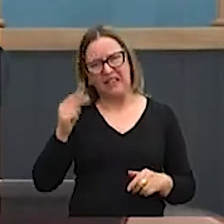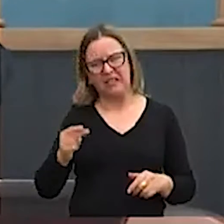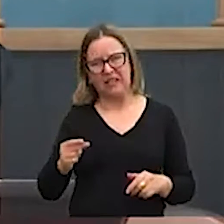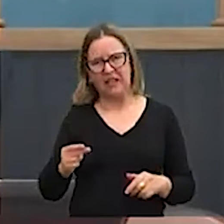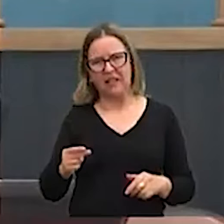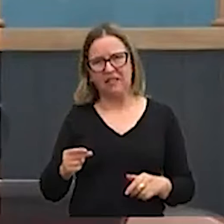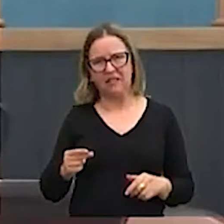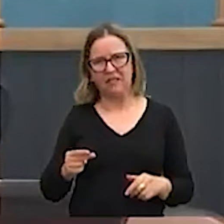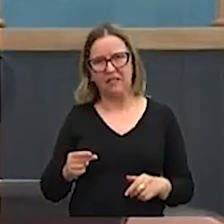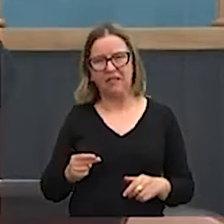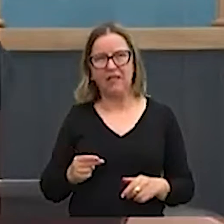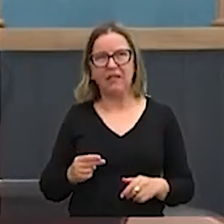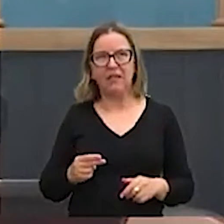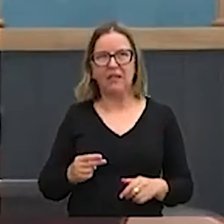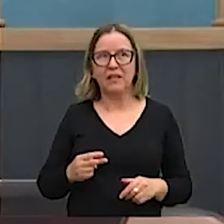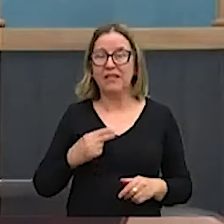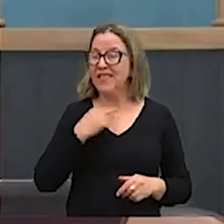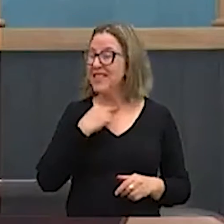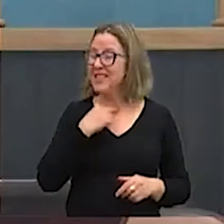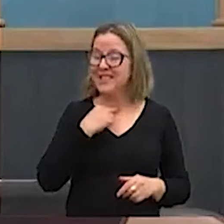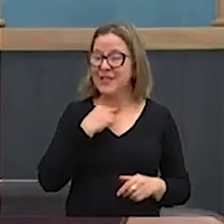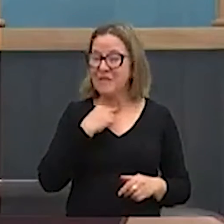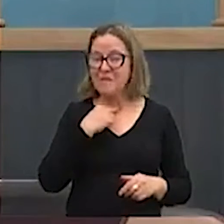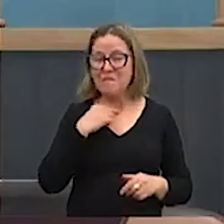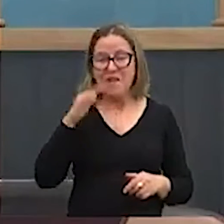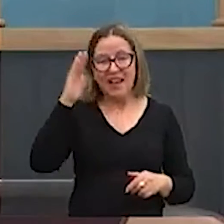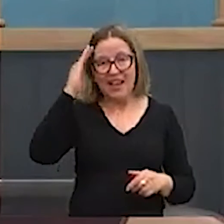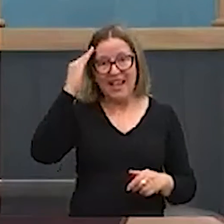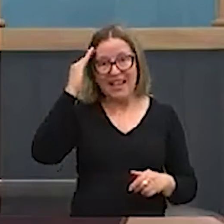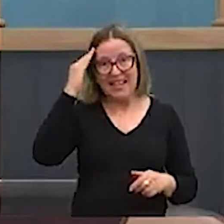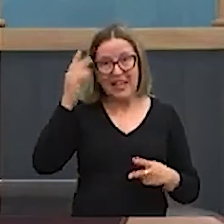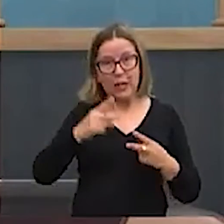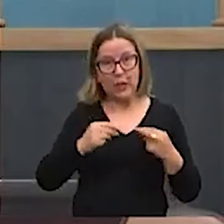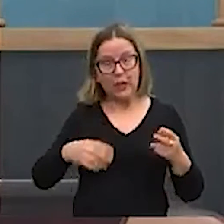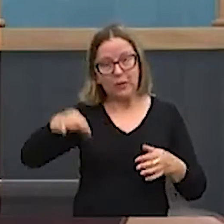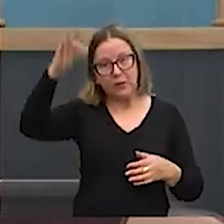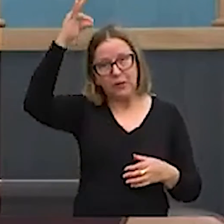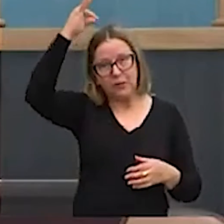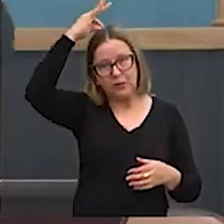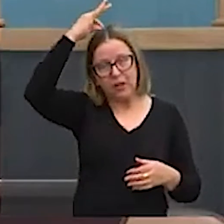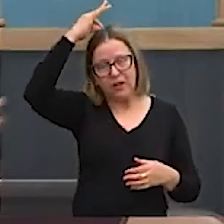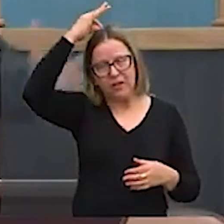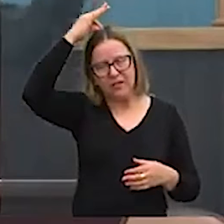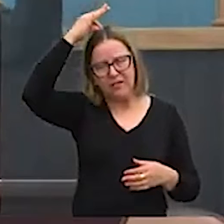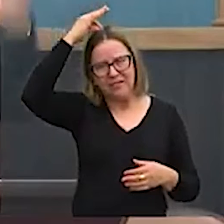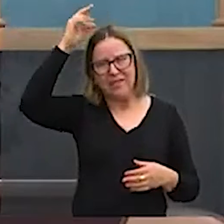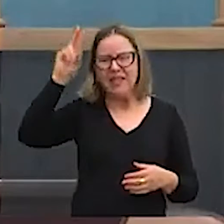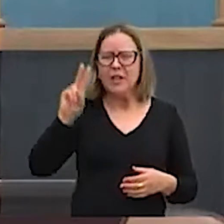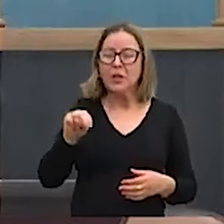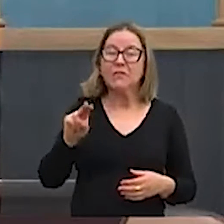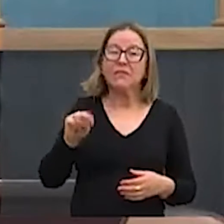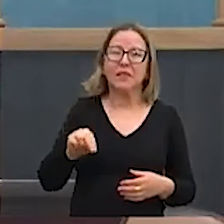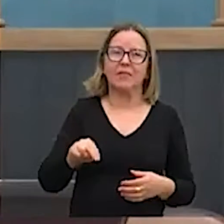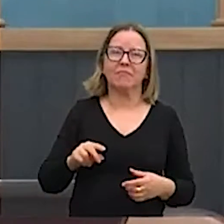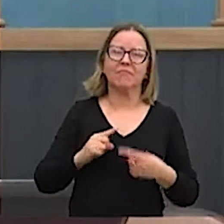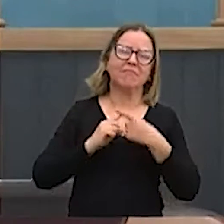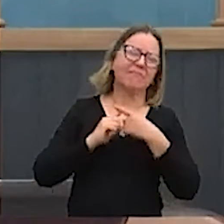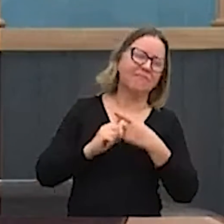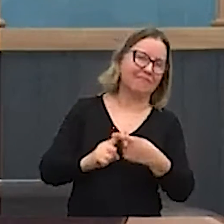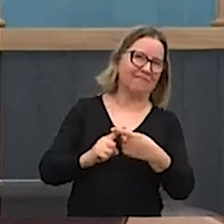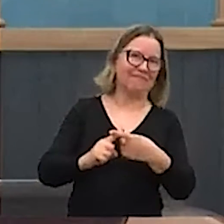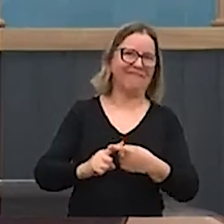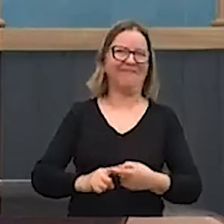tem condições de entender as coisas espirituais, nem que a vaca tussa. Não